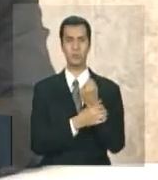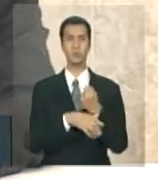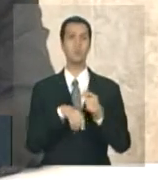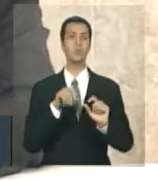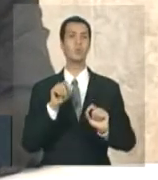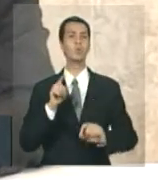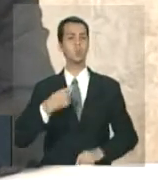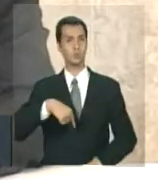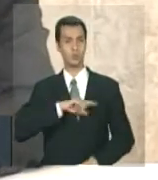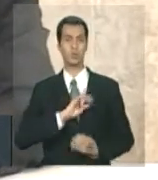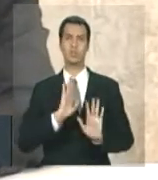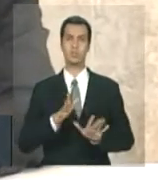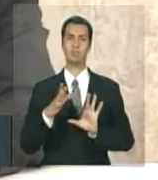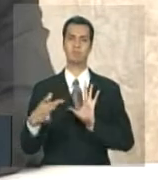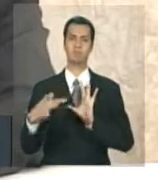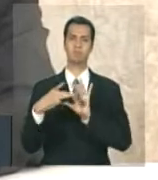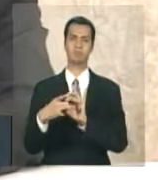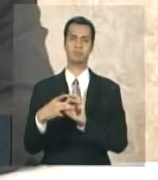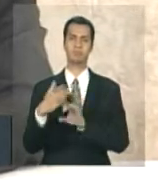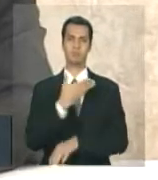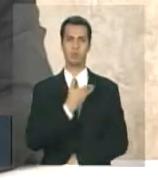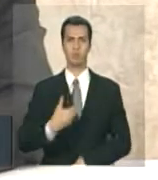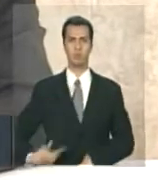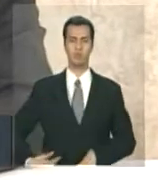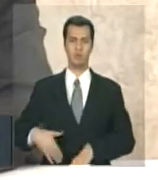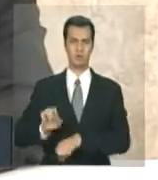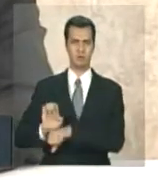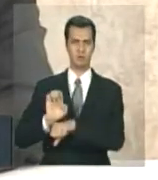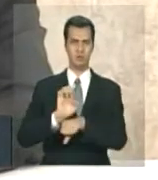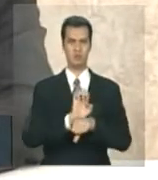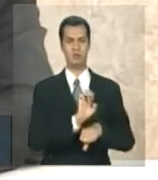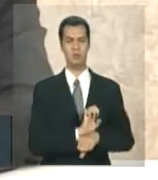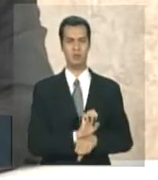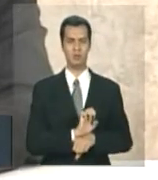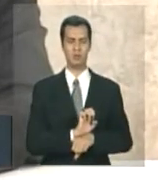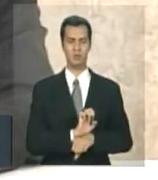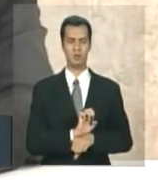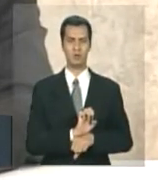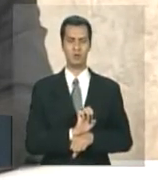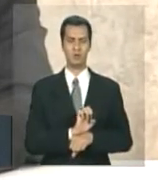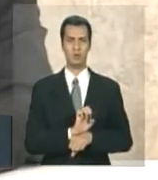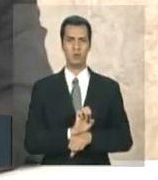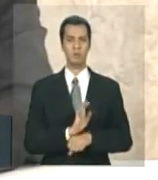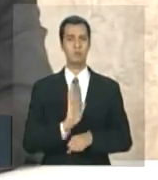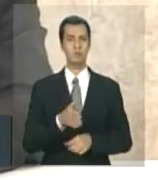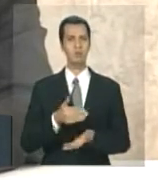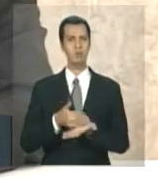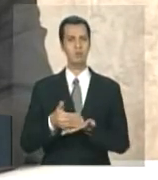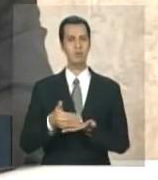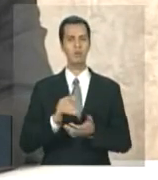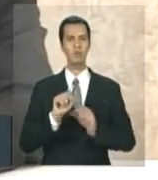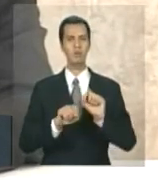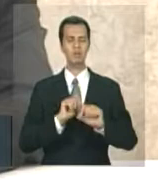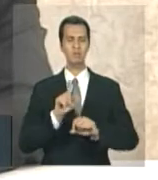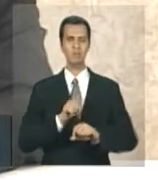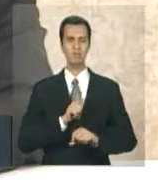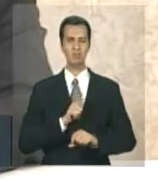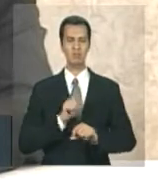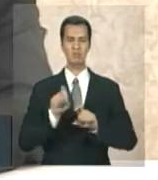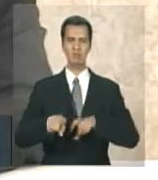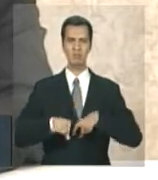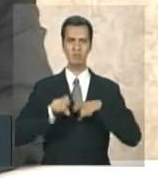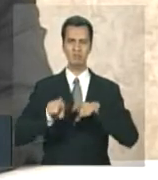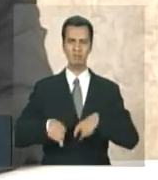na parceria com os governos estaduais a partir da declaração de perda dos agricultores,